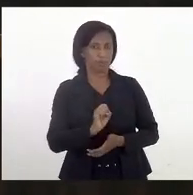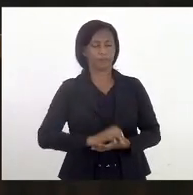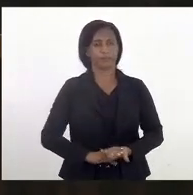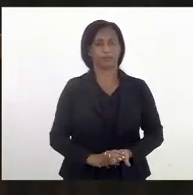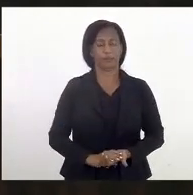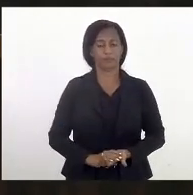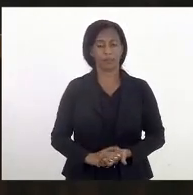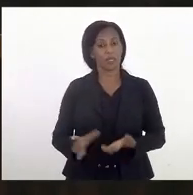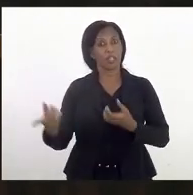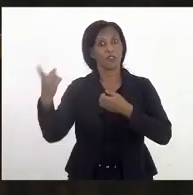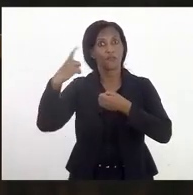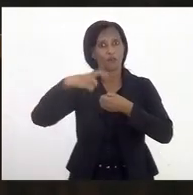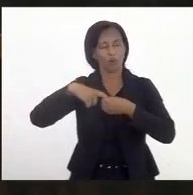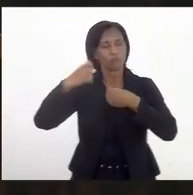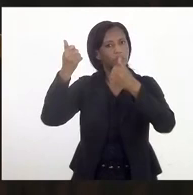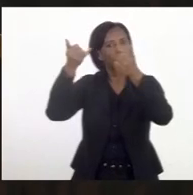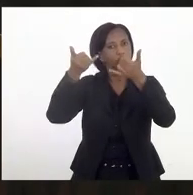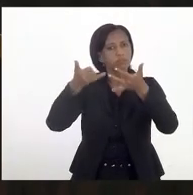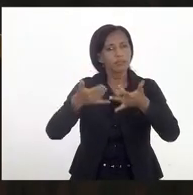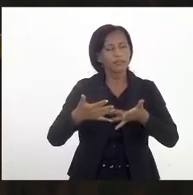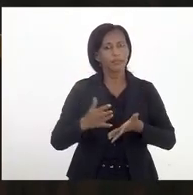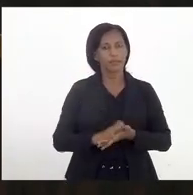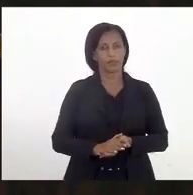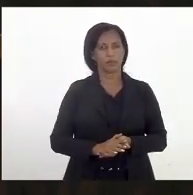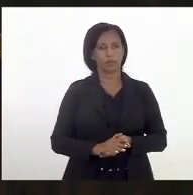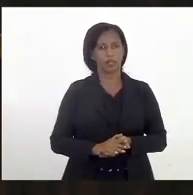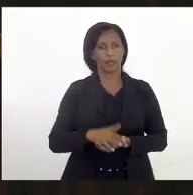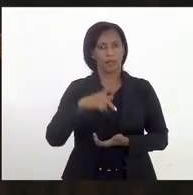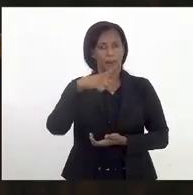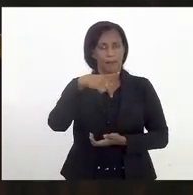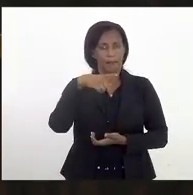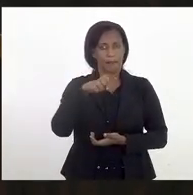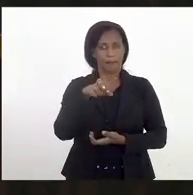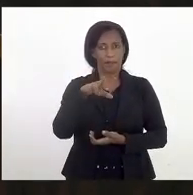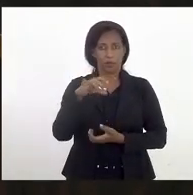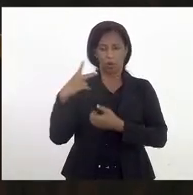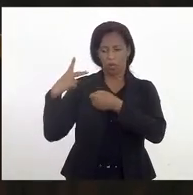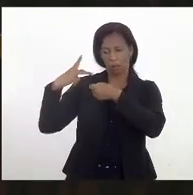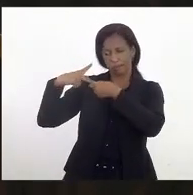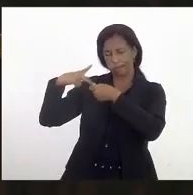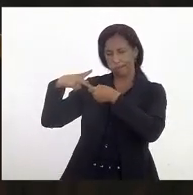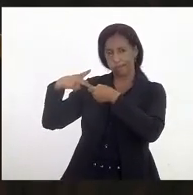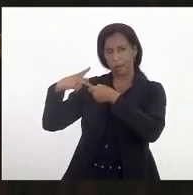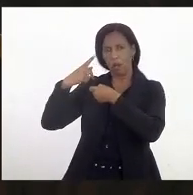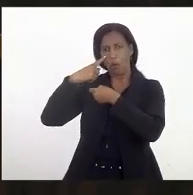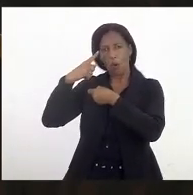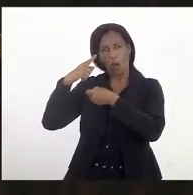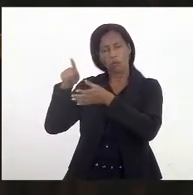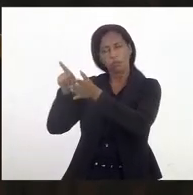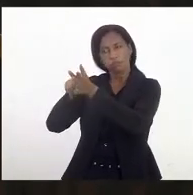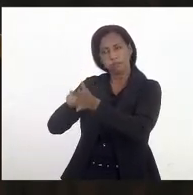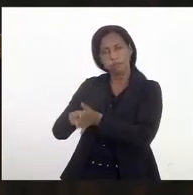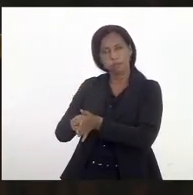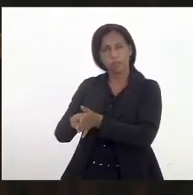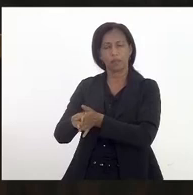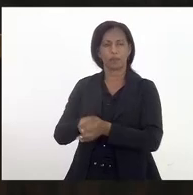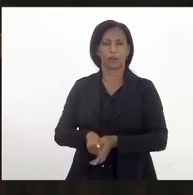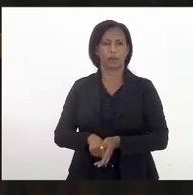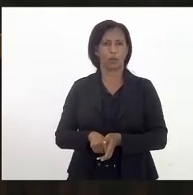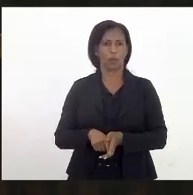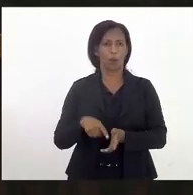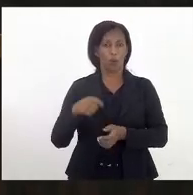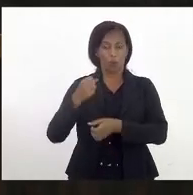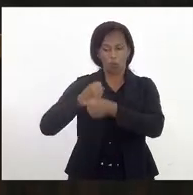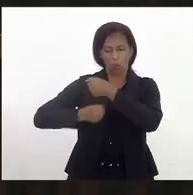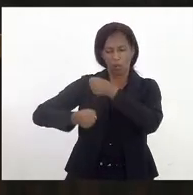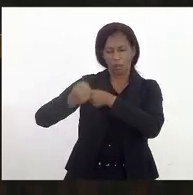dizer e os as petroleiras o próprio órgão de fiscalização ficamos o ano